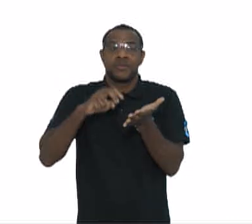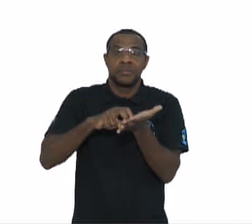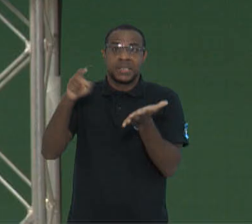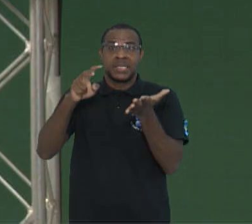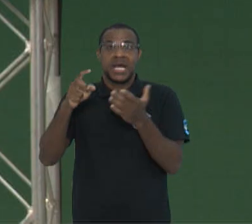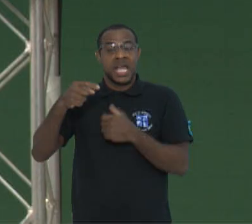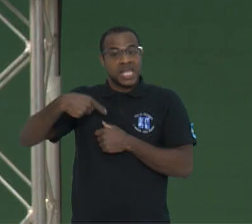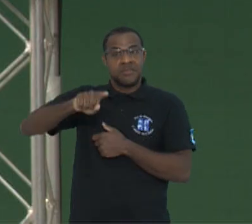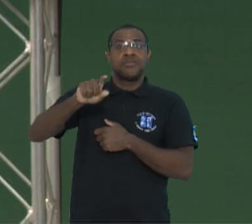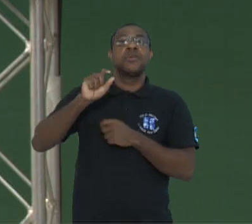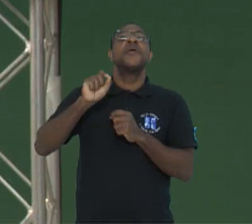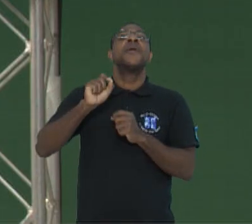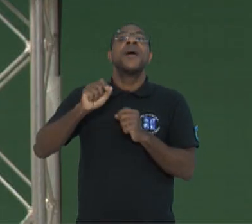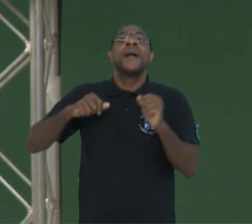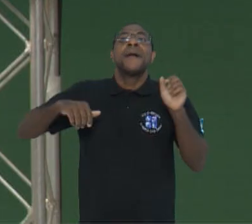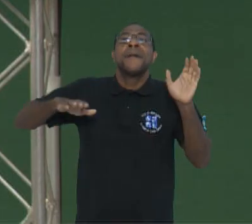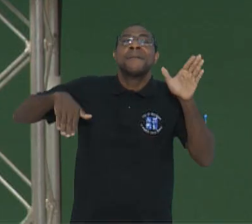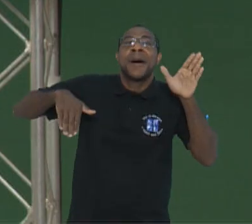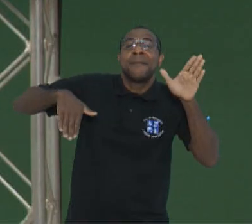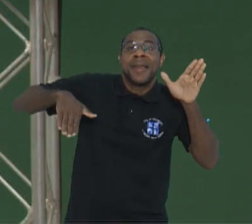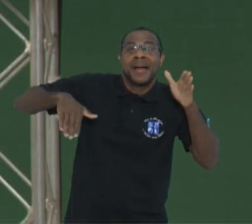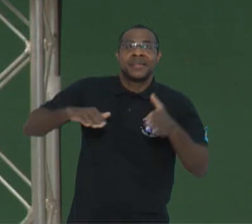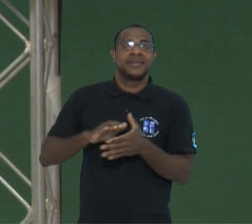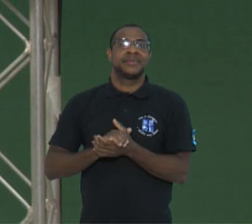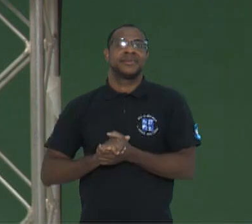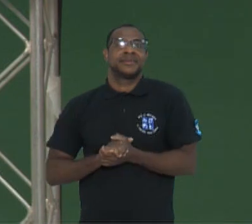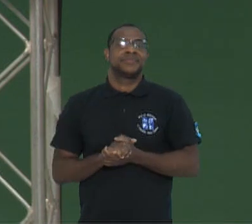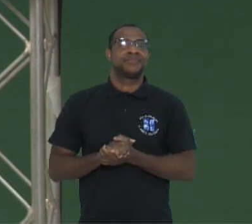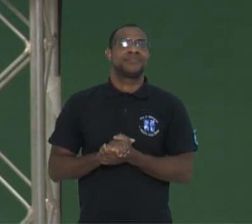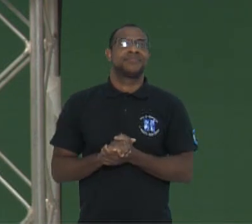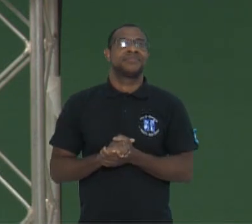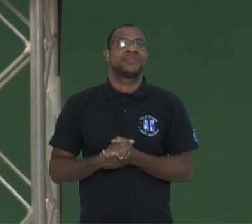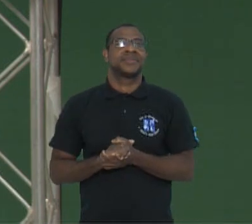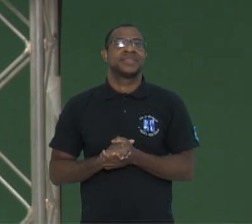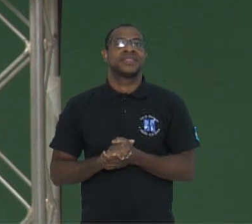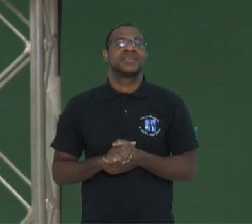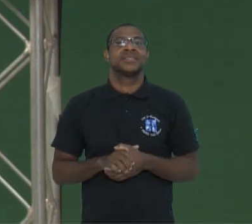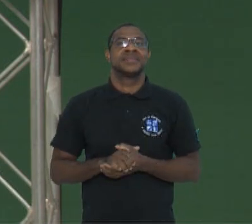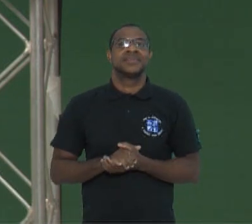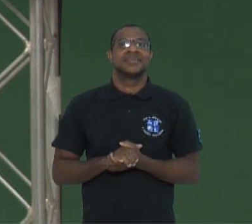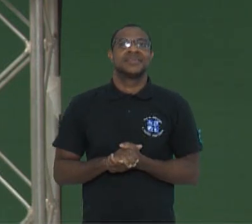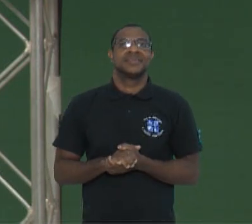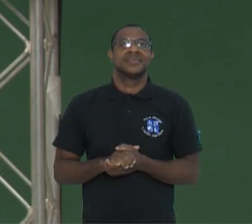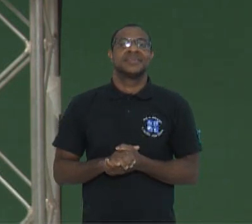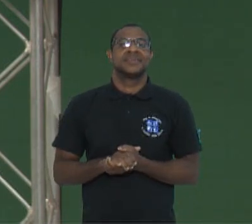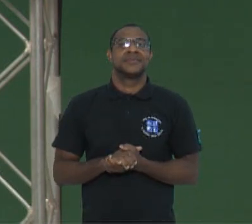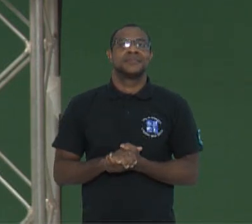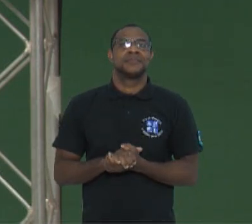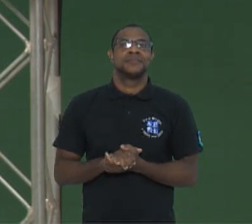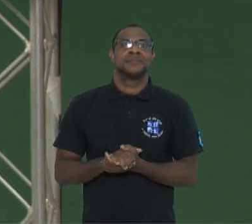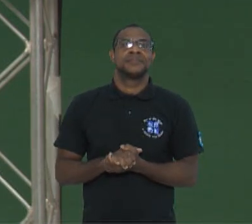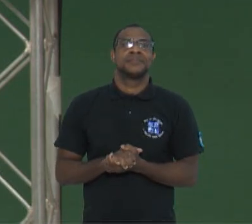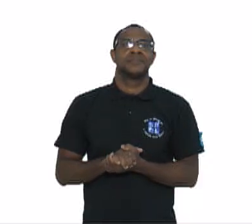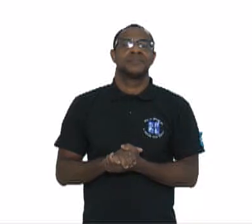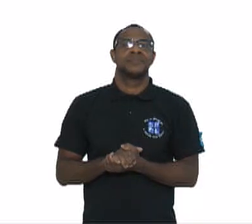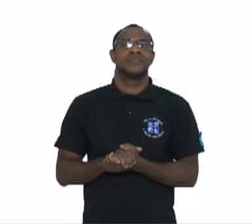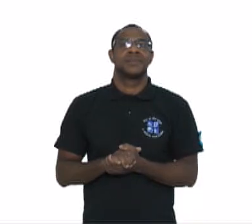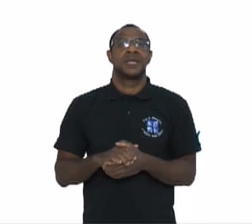fui para a praia de Ajo Solstice. Took a long swim and then I sunbathed until noon.